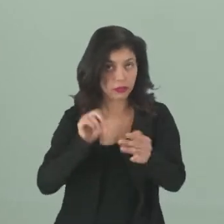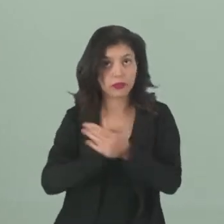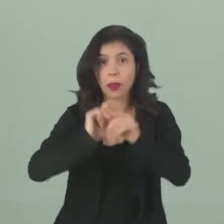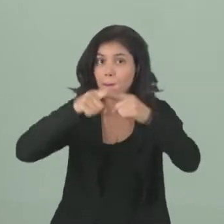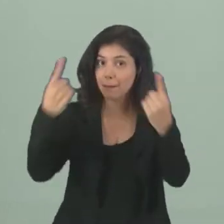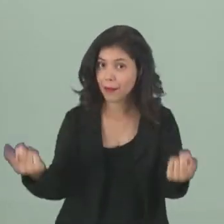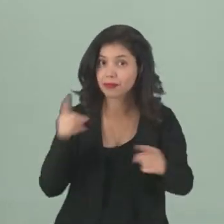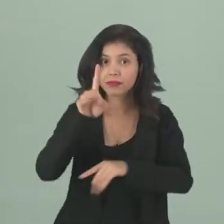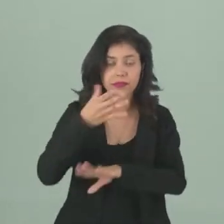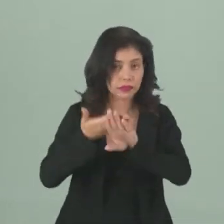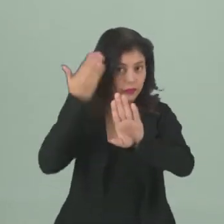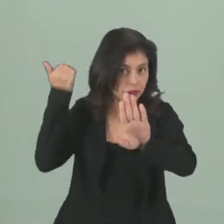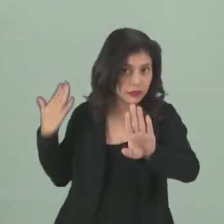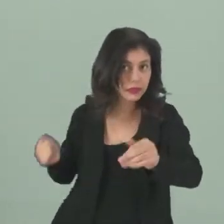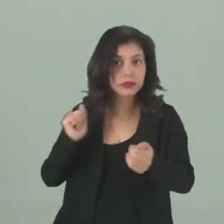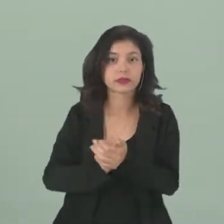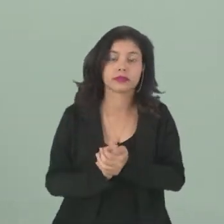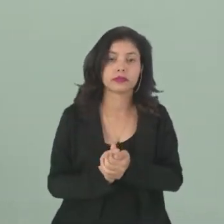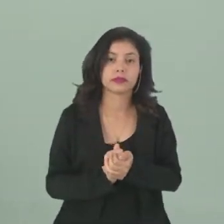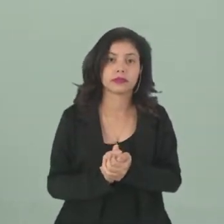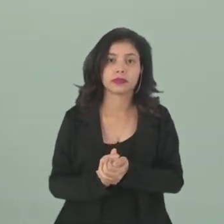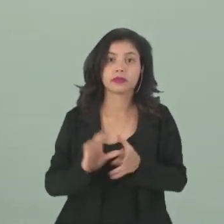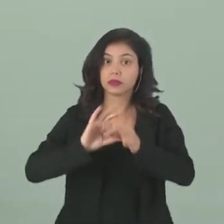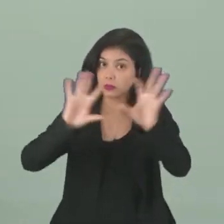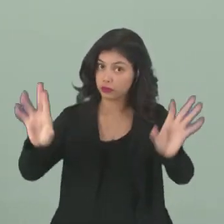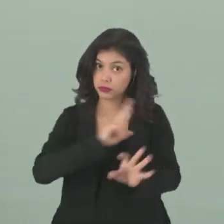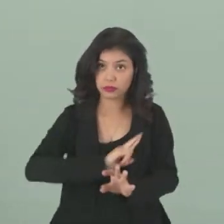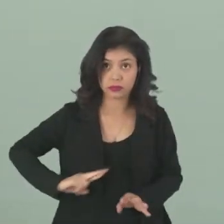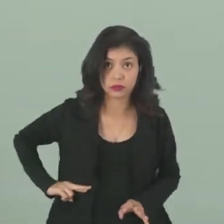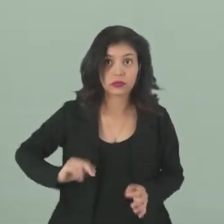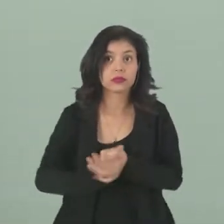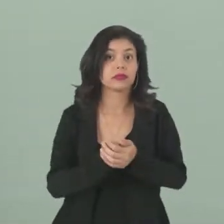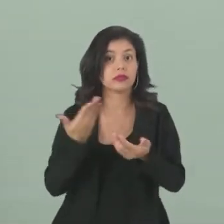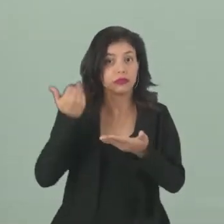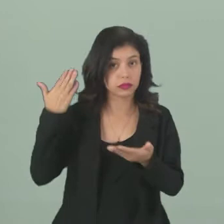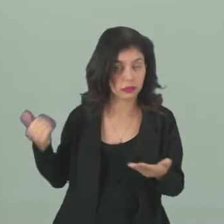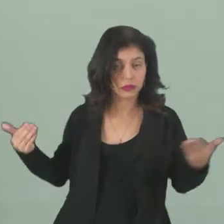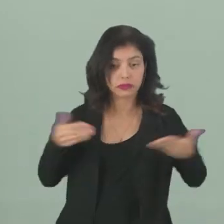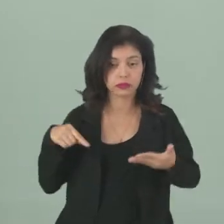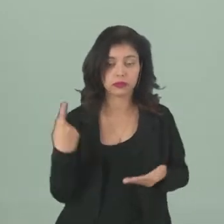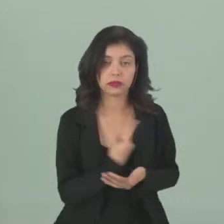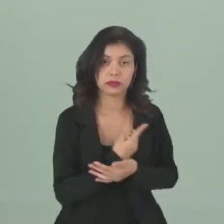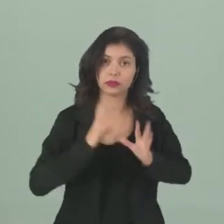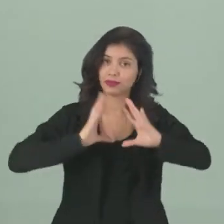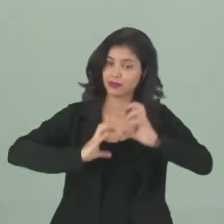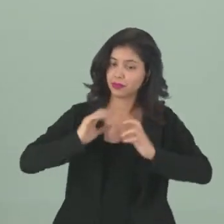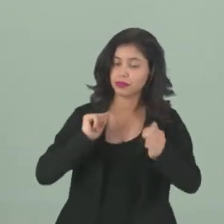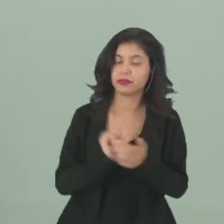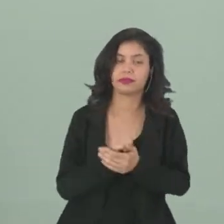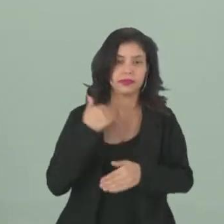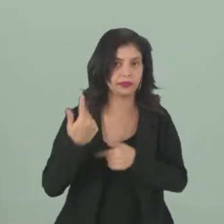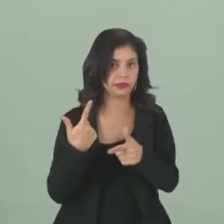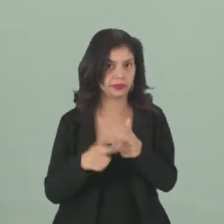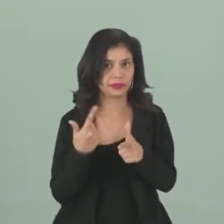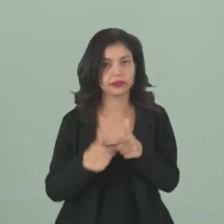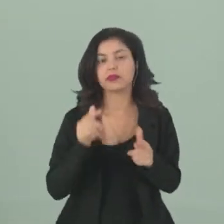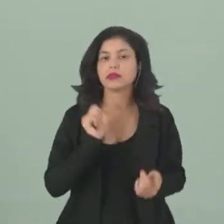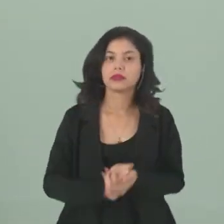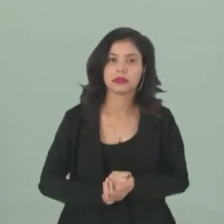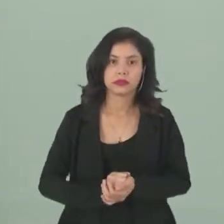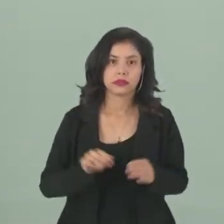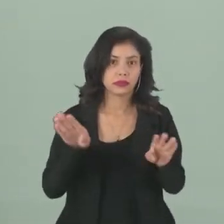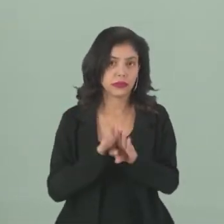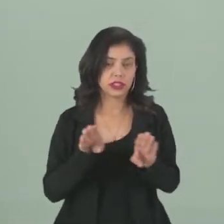Só que desde a proclamação da República até os dias atuais, a gente teve diversos momentos em que houve